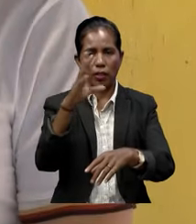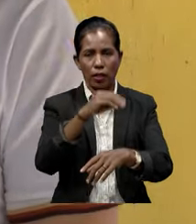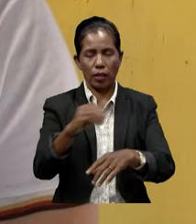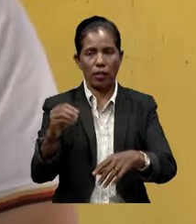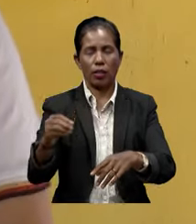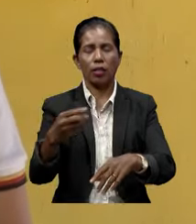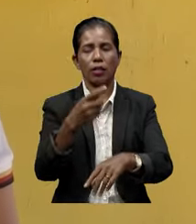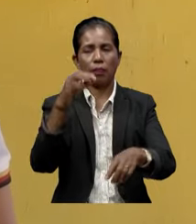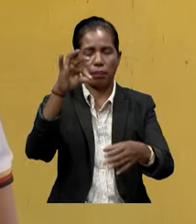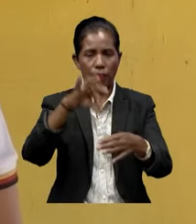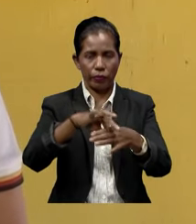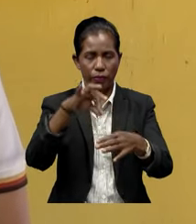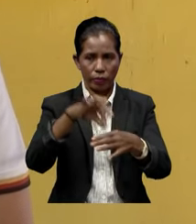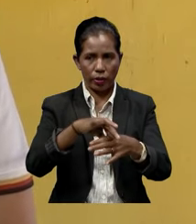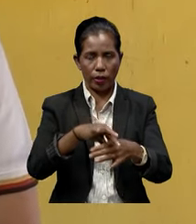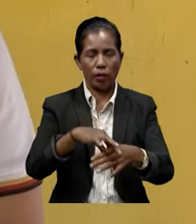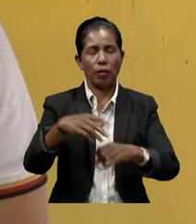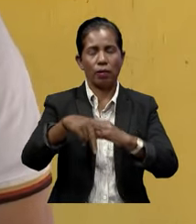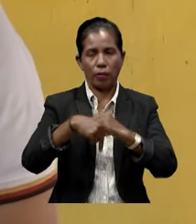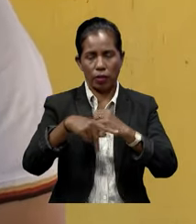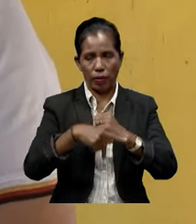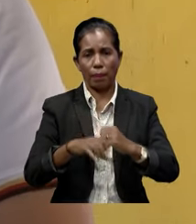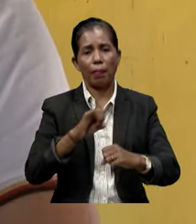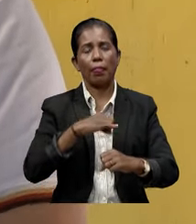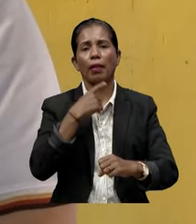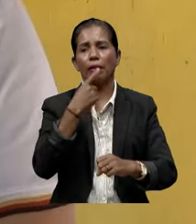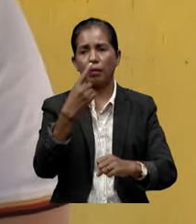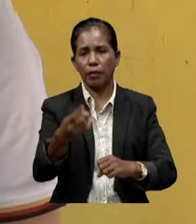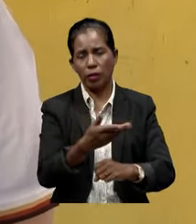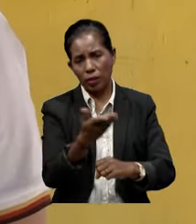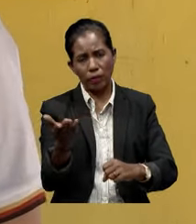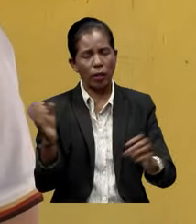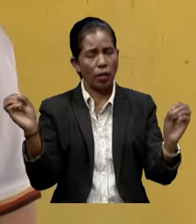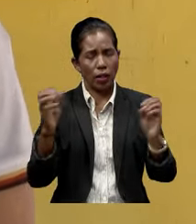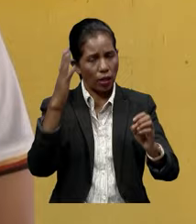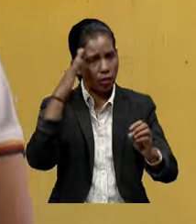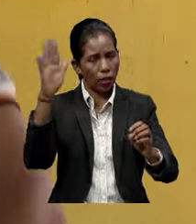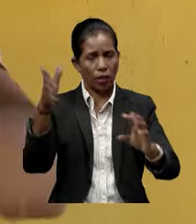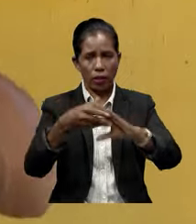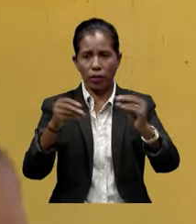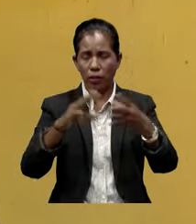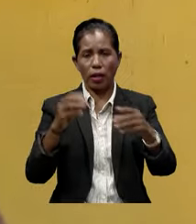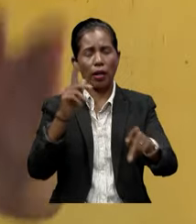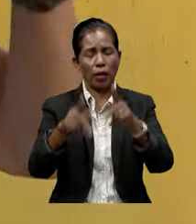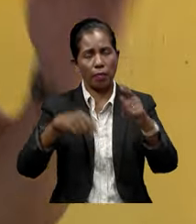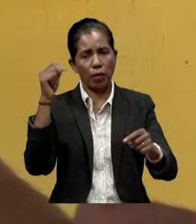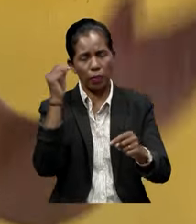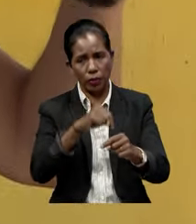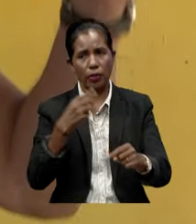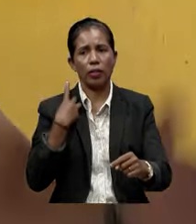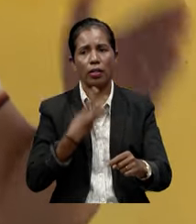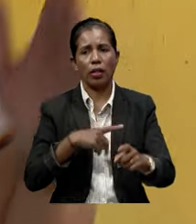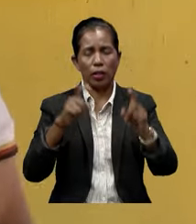CNRT partido. Nem ao dia. Quando tu já tem história, é uma manipulada. Nem ao dia. Tem que já